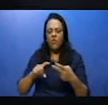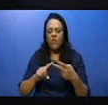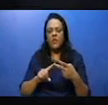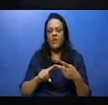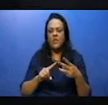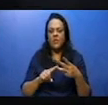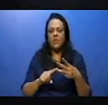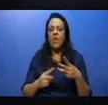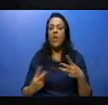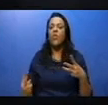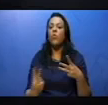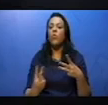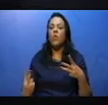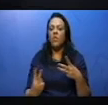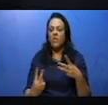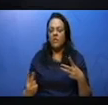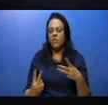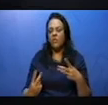Dualismo.